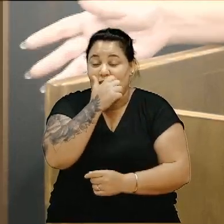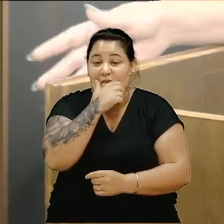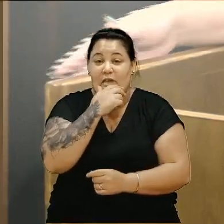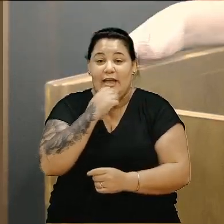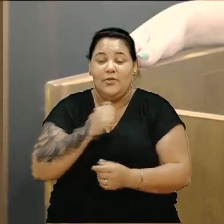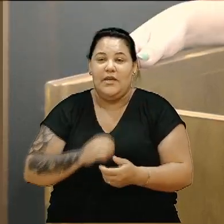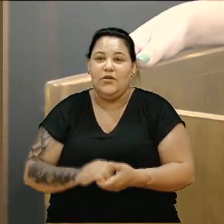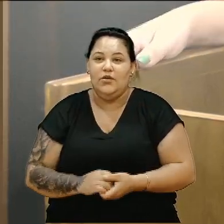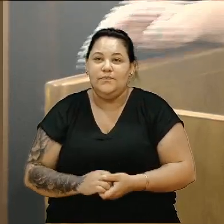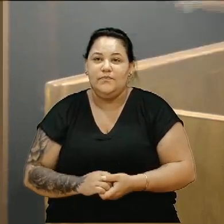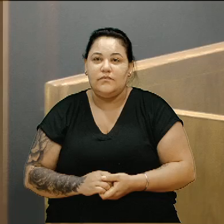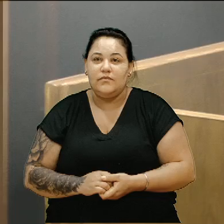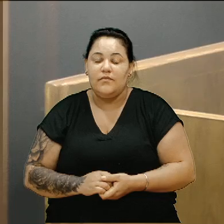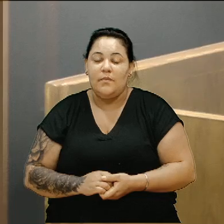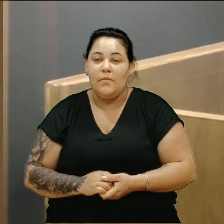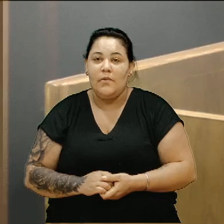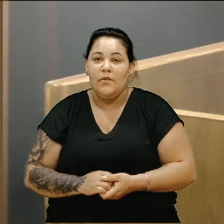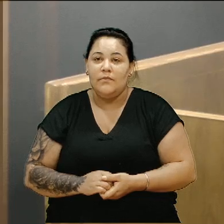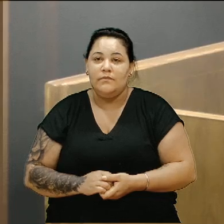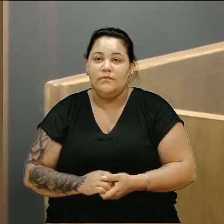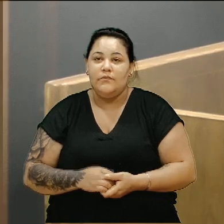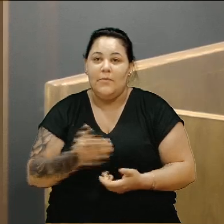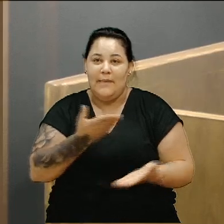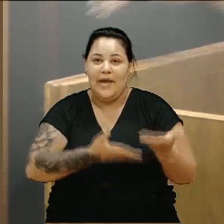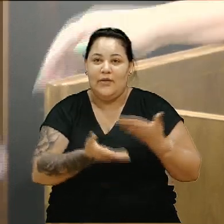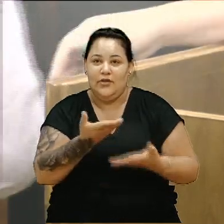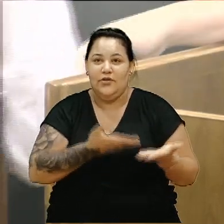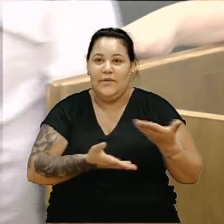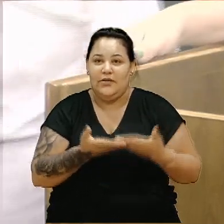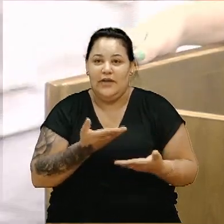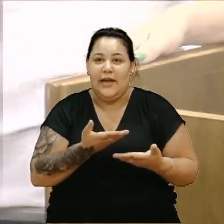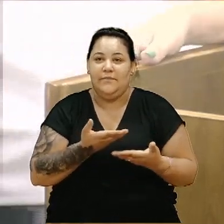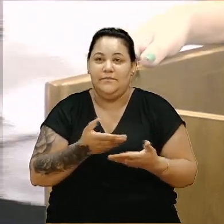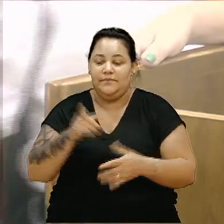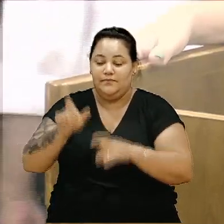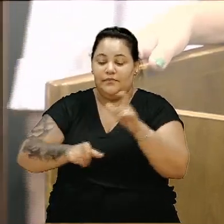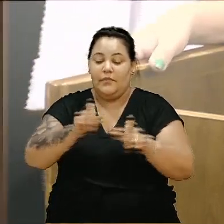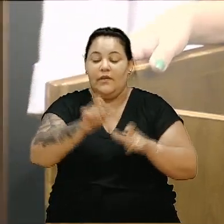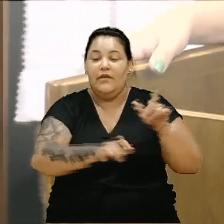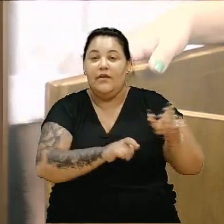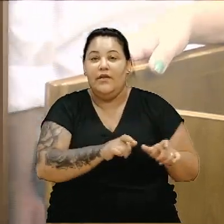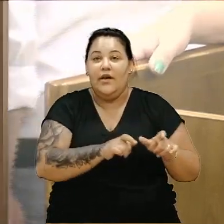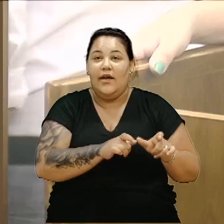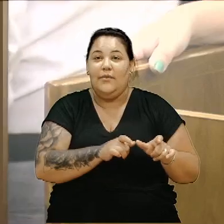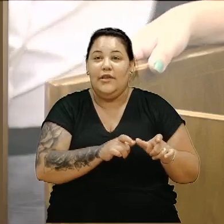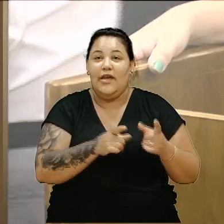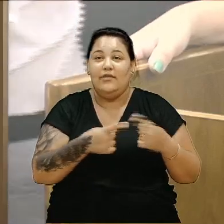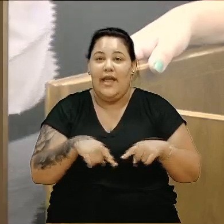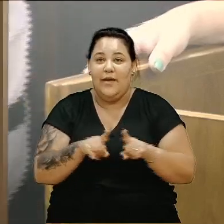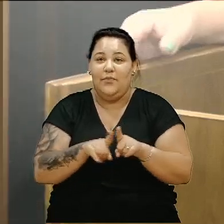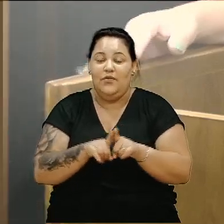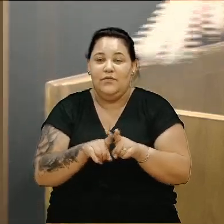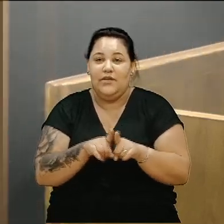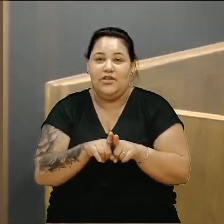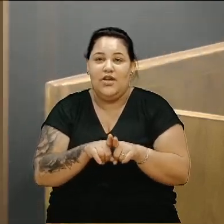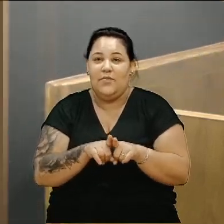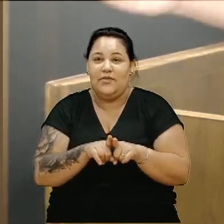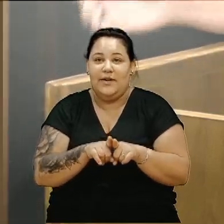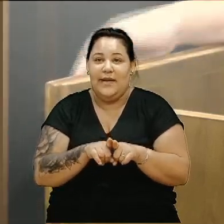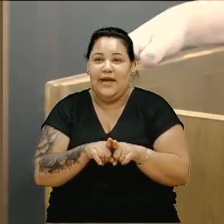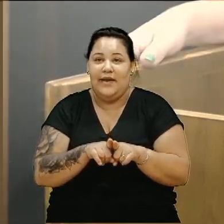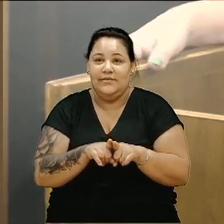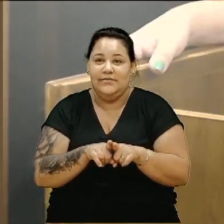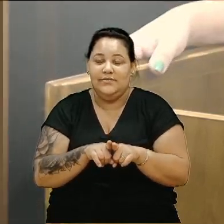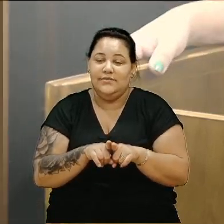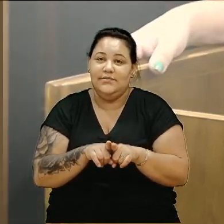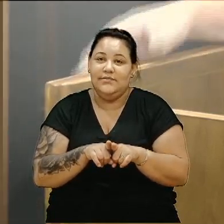espaço maravilhoso, que atende muitas pessoas na questão oncológica, não só da nossa cidade,